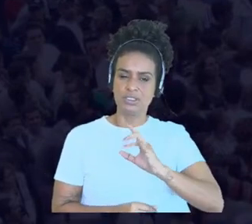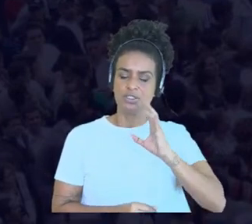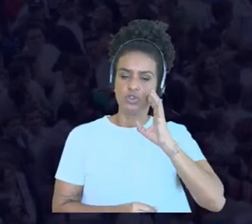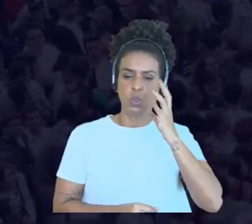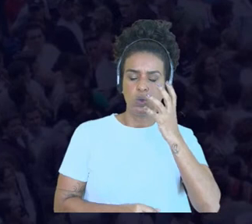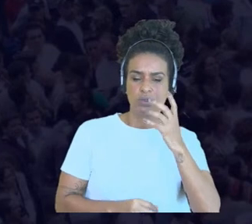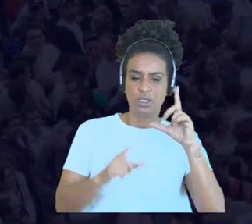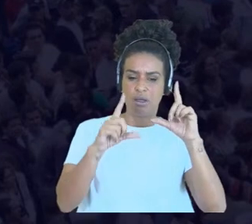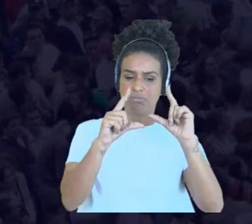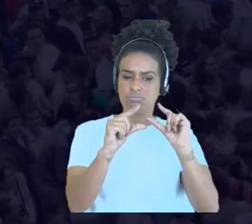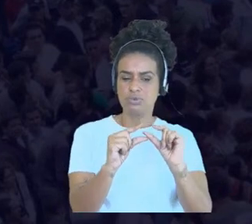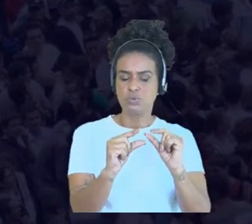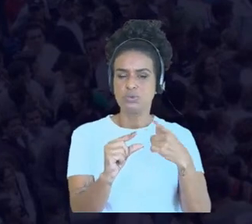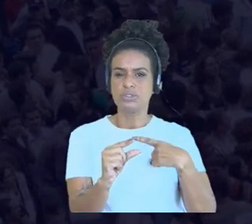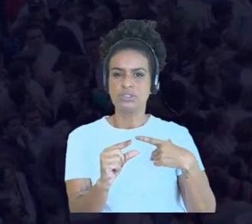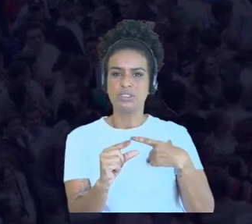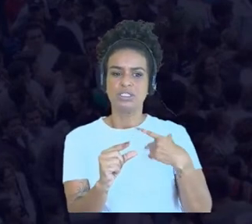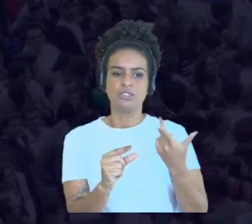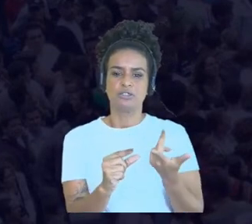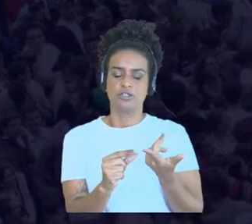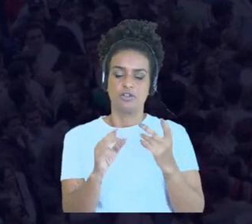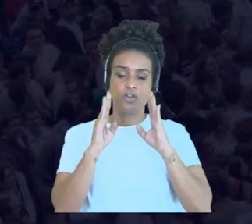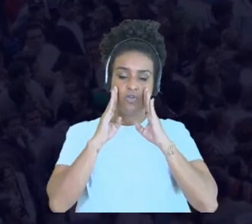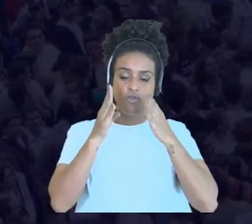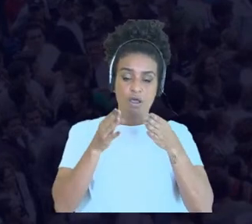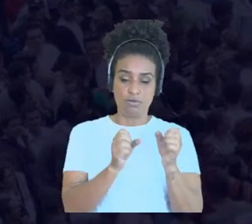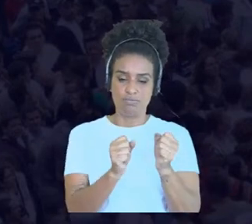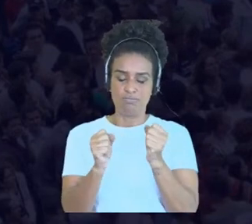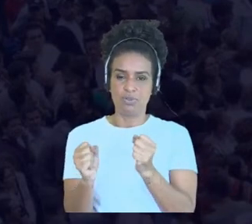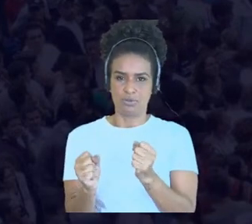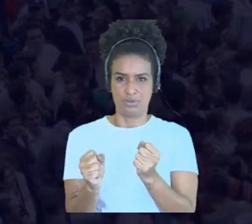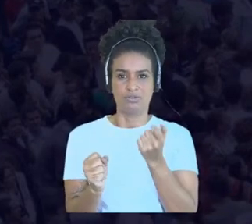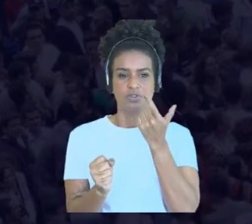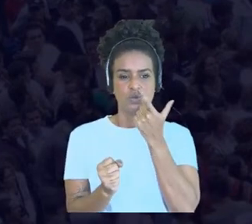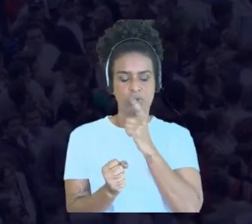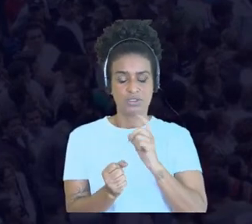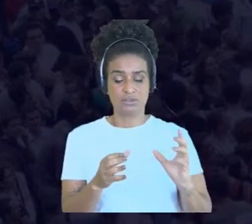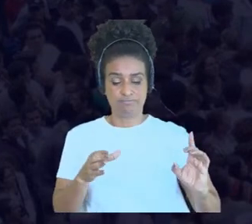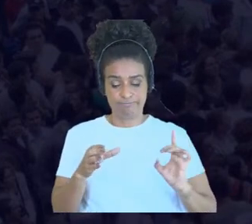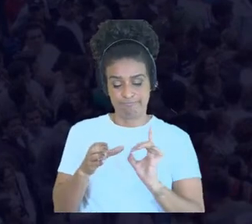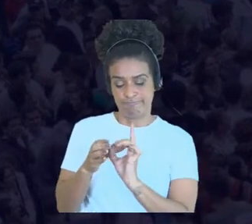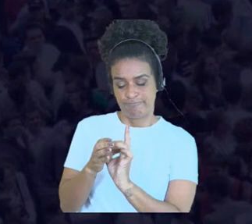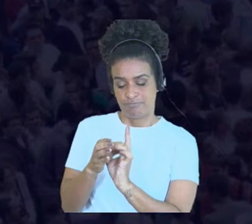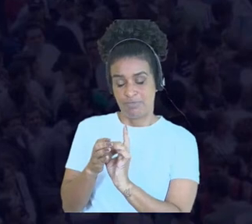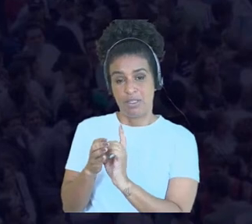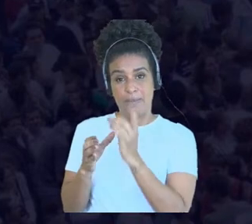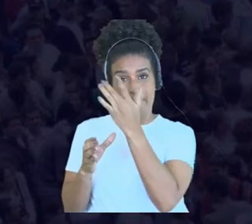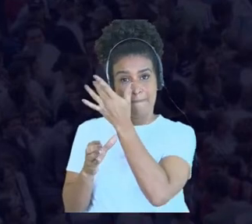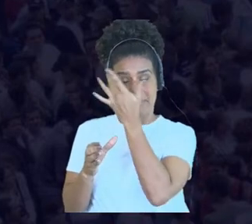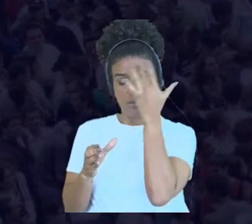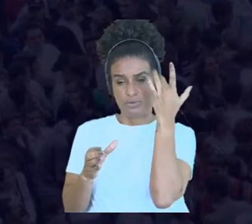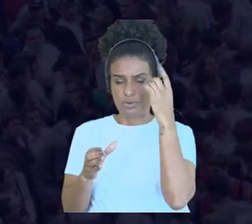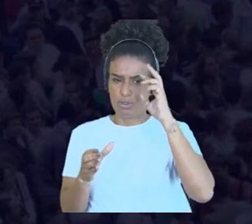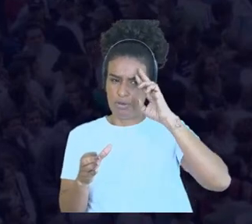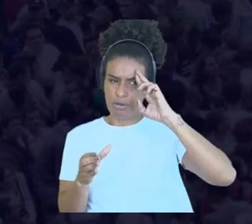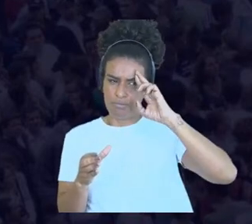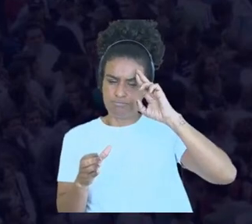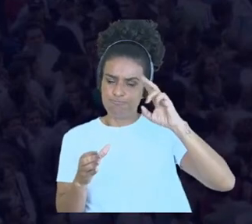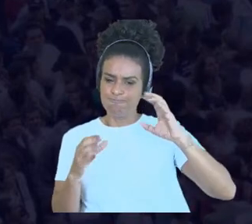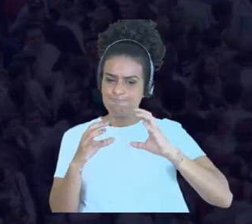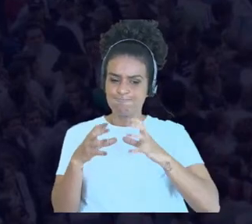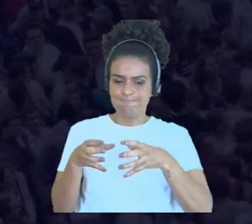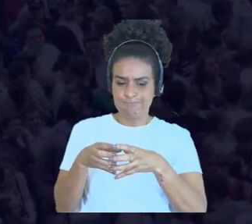da gente reduzir o número de focos de poder. Se a gente vai conseguir congregar essas pessoas que pensam de forma